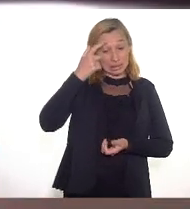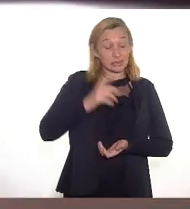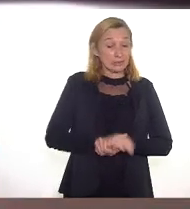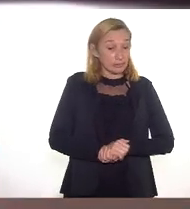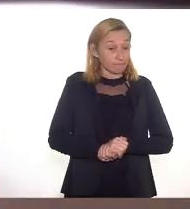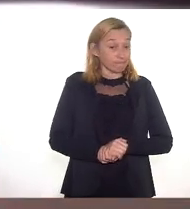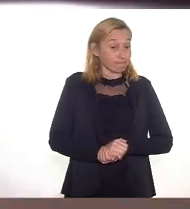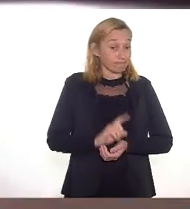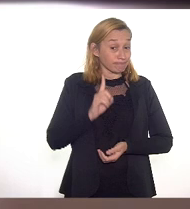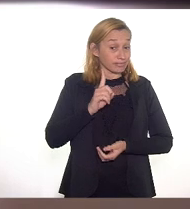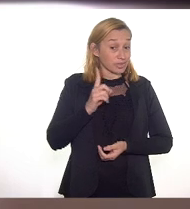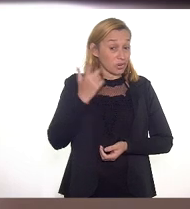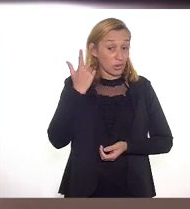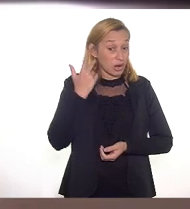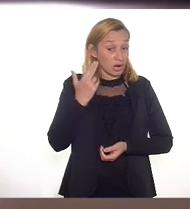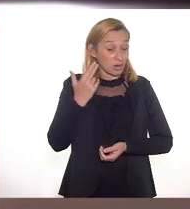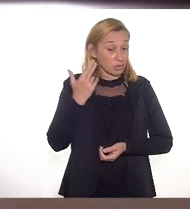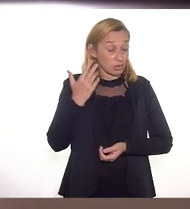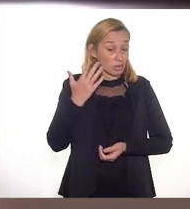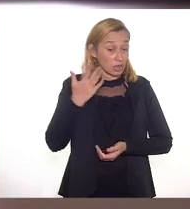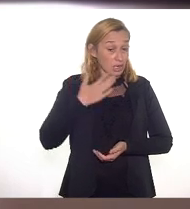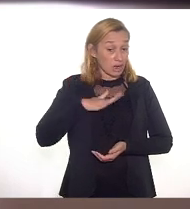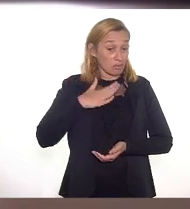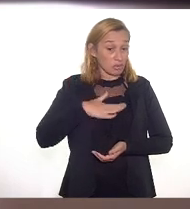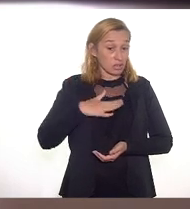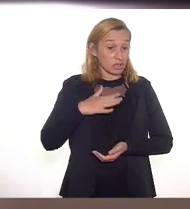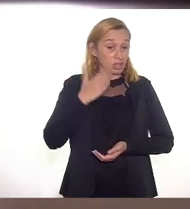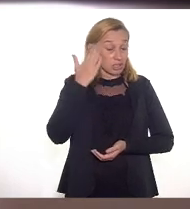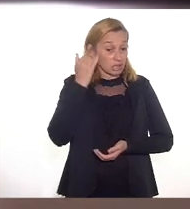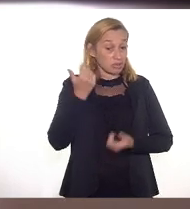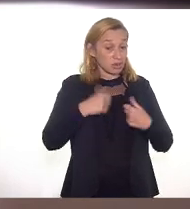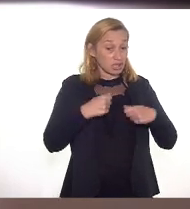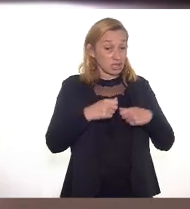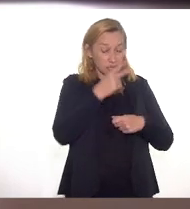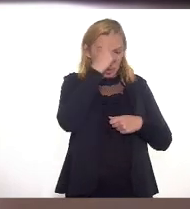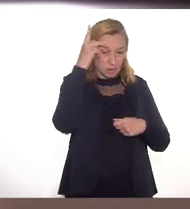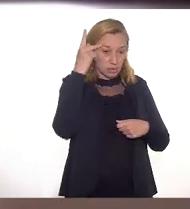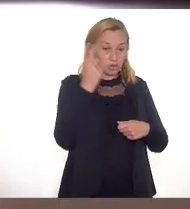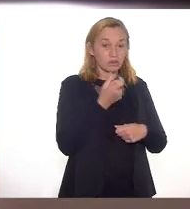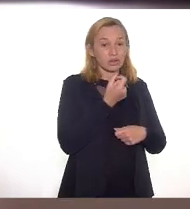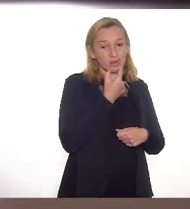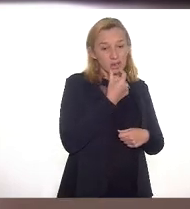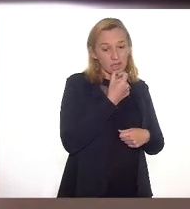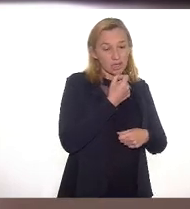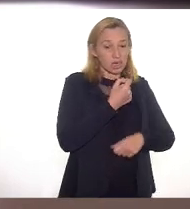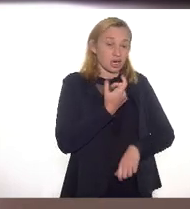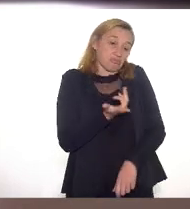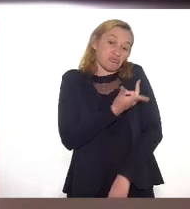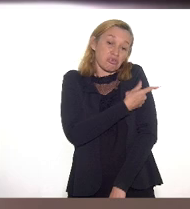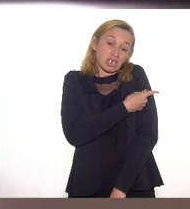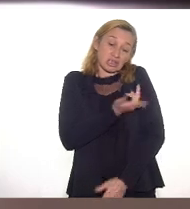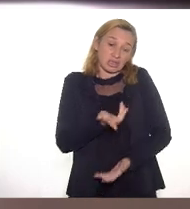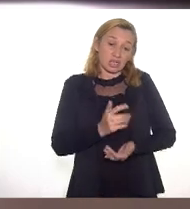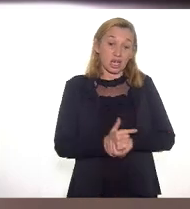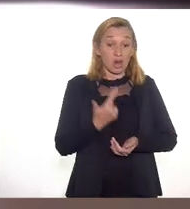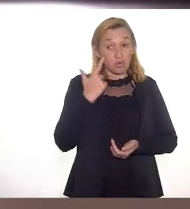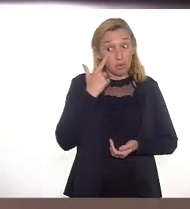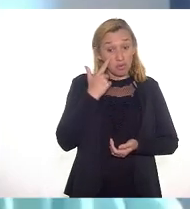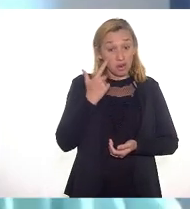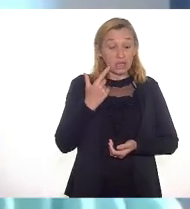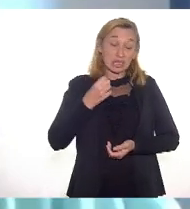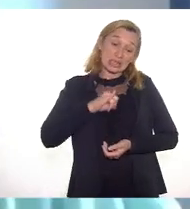não está tranquila, porque eu não sei, acho que tem muita gente que precisa ainda na minha frente tomar a vacina. Então, uma decisão que eu vou tomar